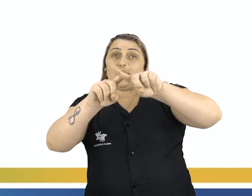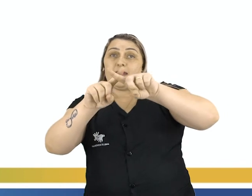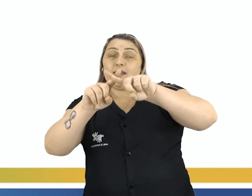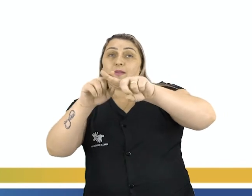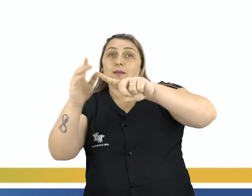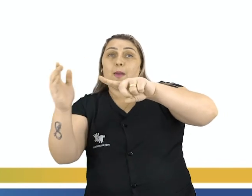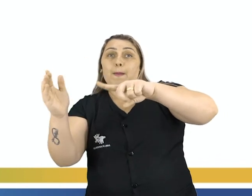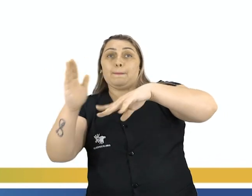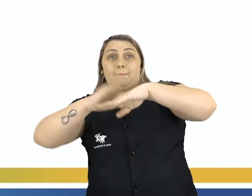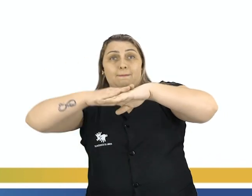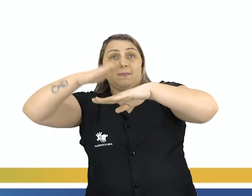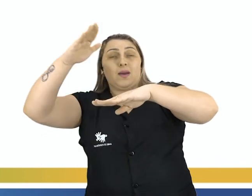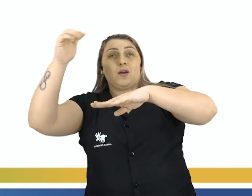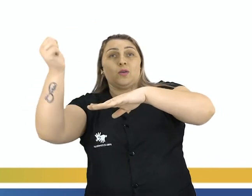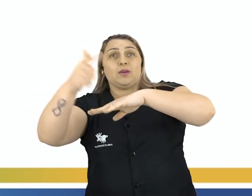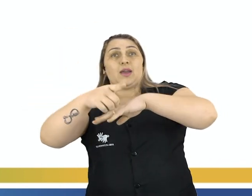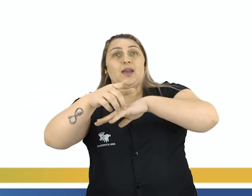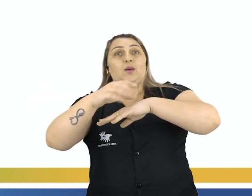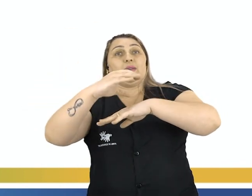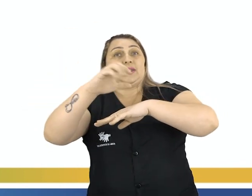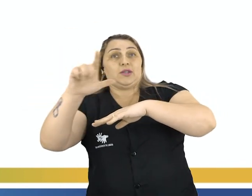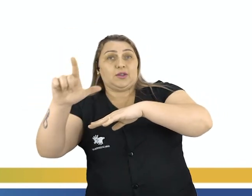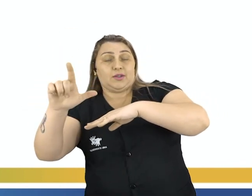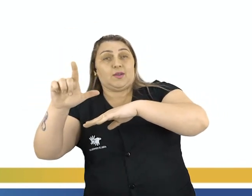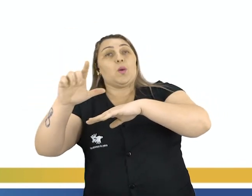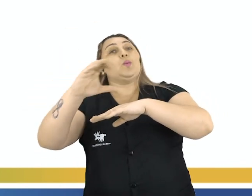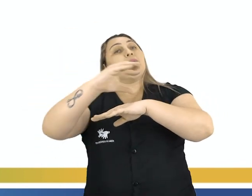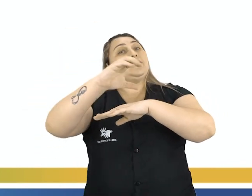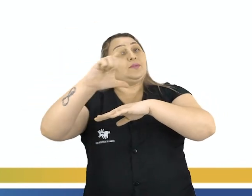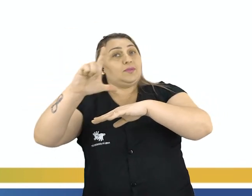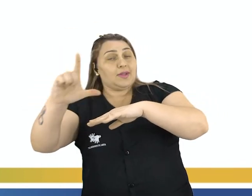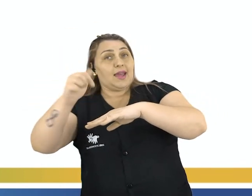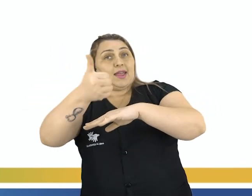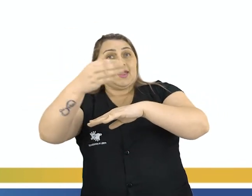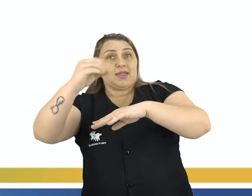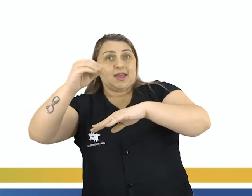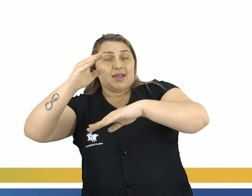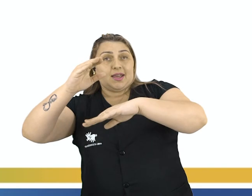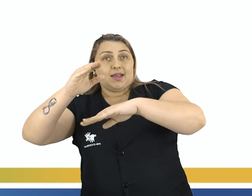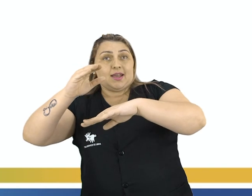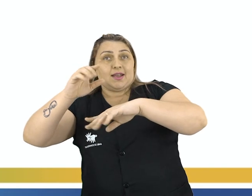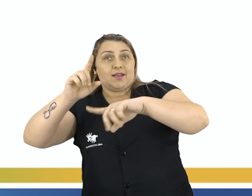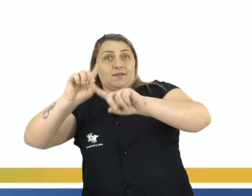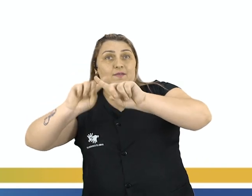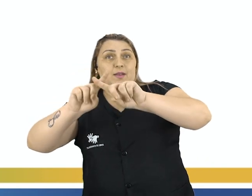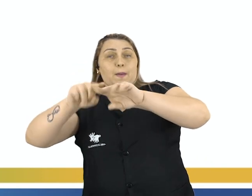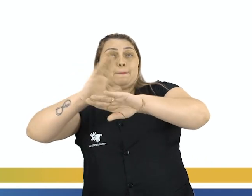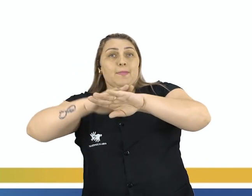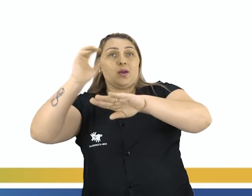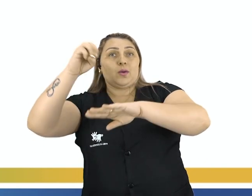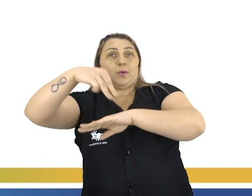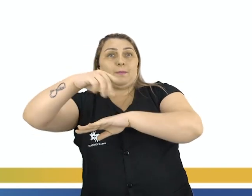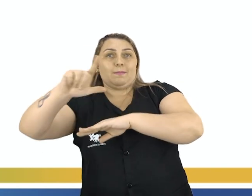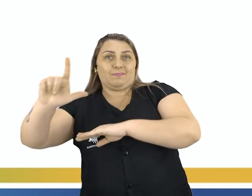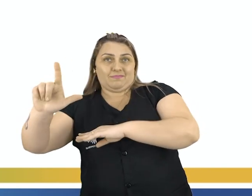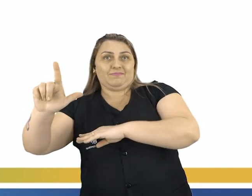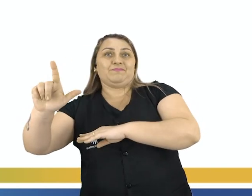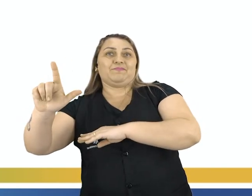que o centilitro. Por sua vez, o centilitro, ele é 10 vezes maior que o